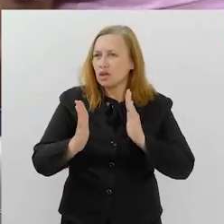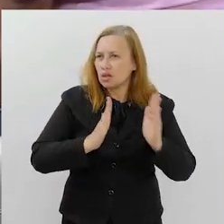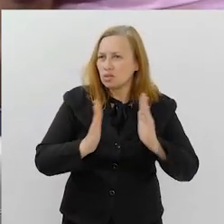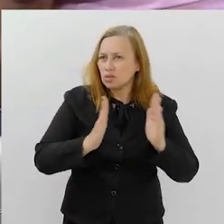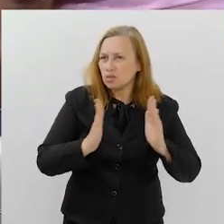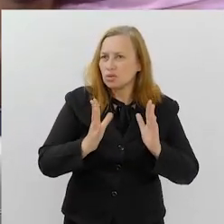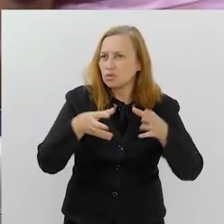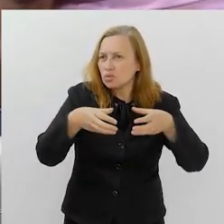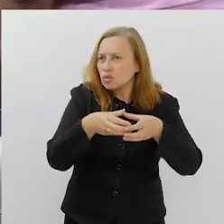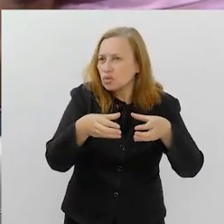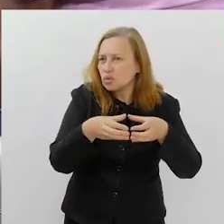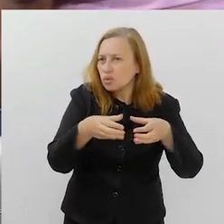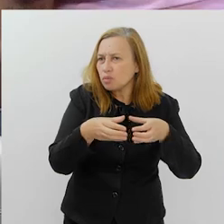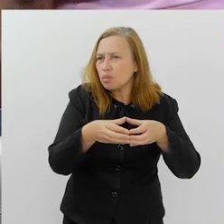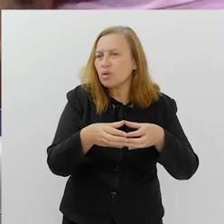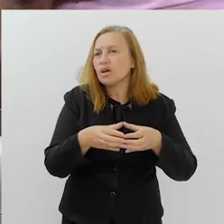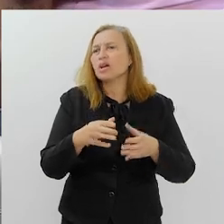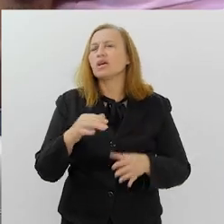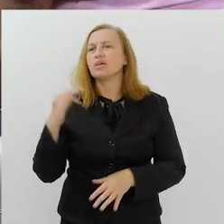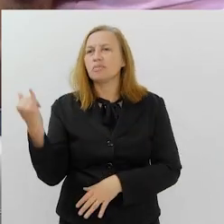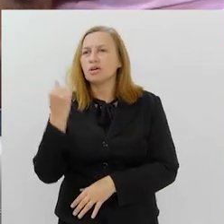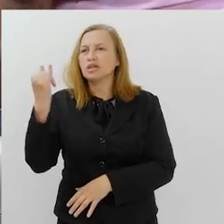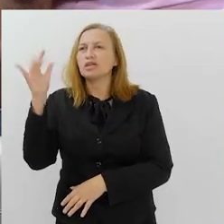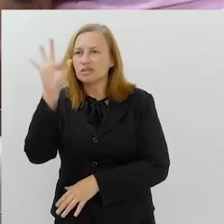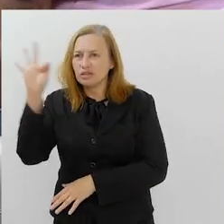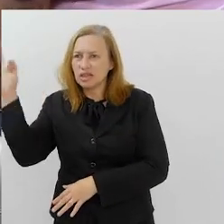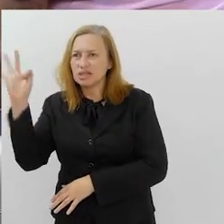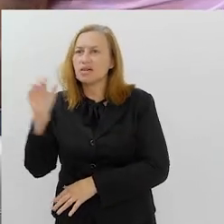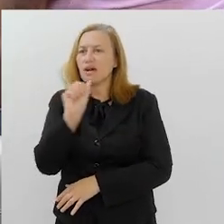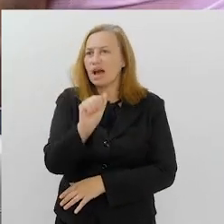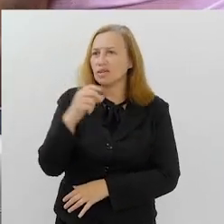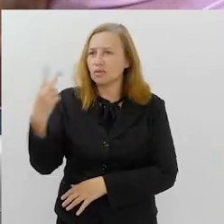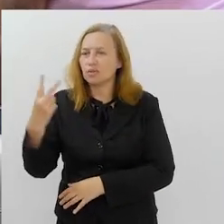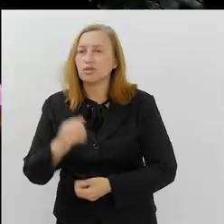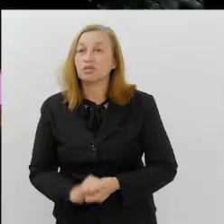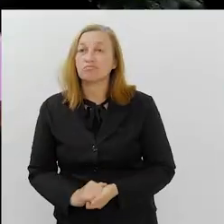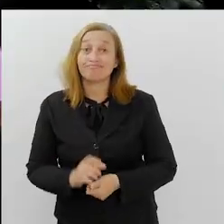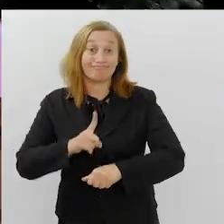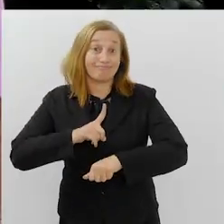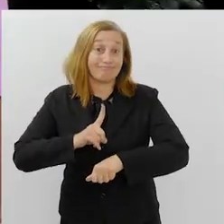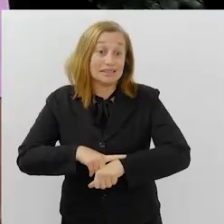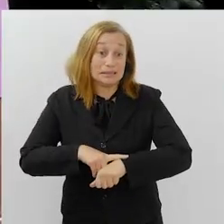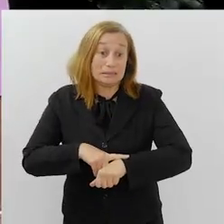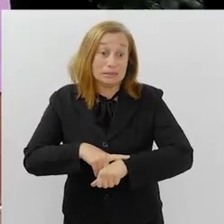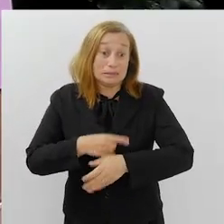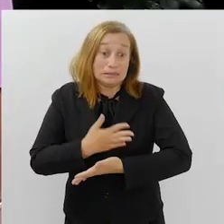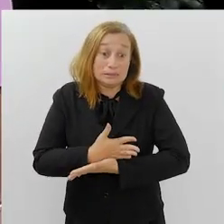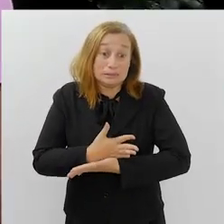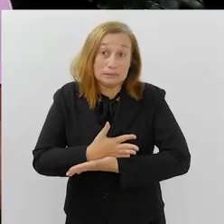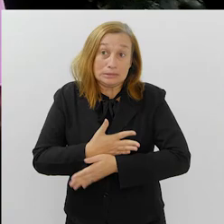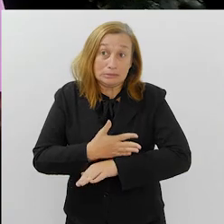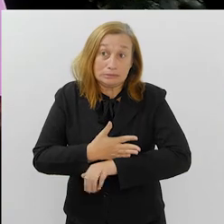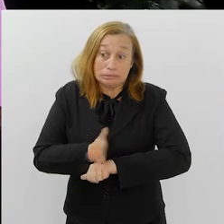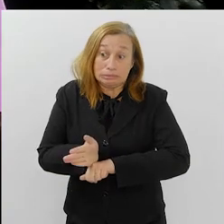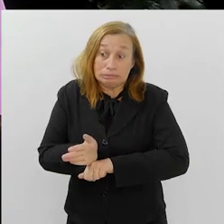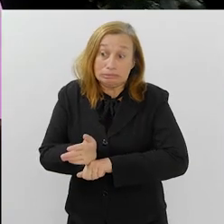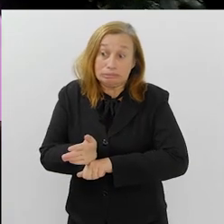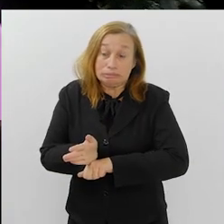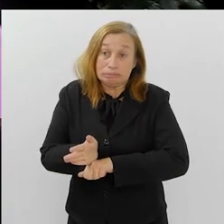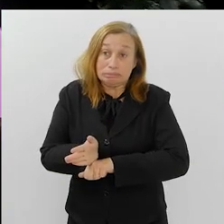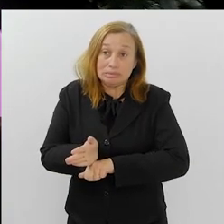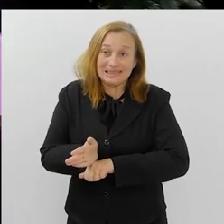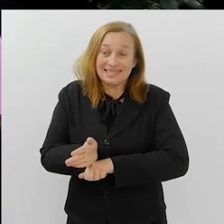campanha. Então, a arbitragem, sim, foi muito bem elogiada pela federação nesses jogos da Série A2. Beleza, o tempo passou. E por hoje é só...